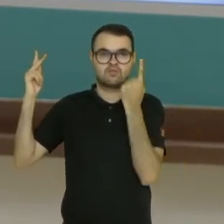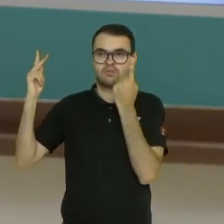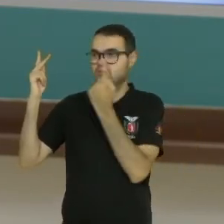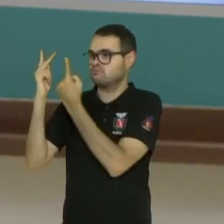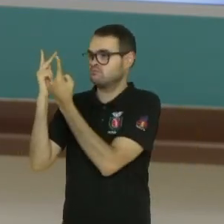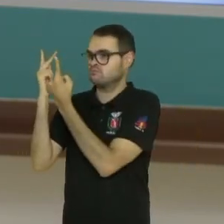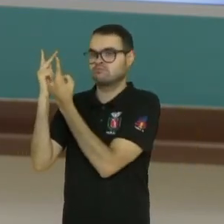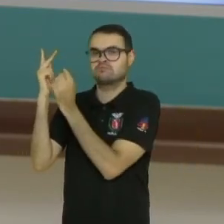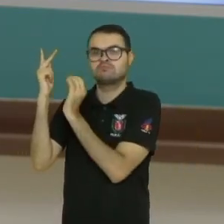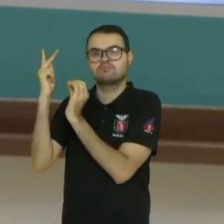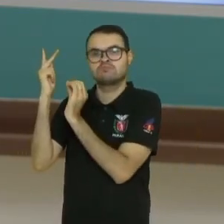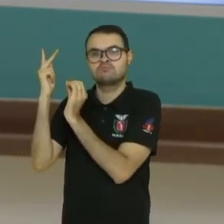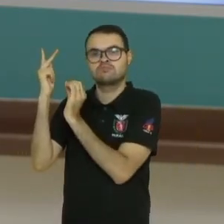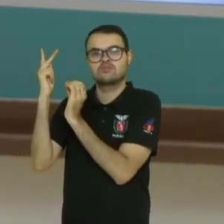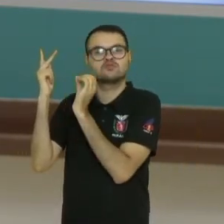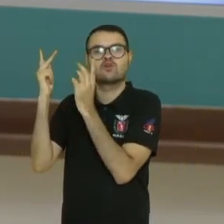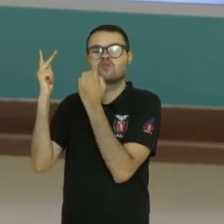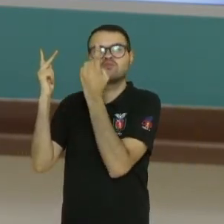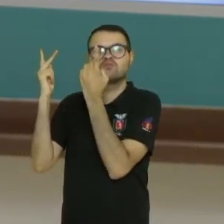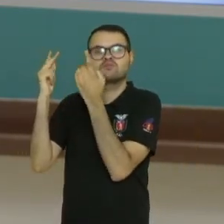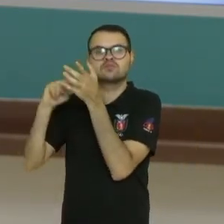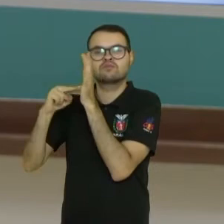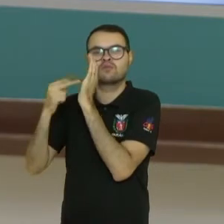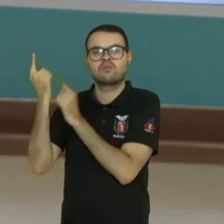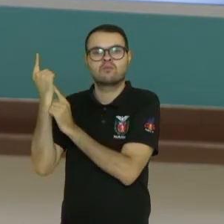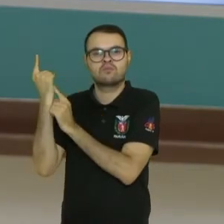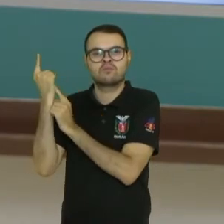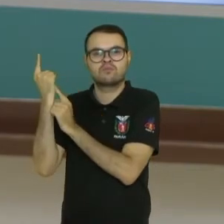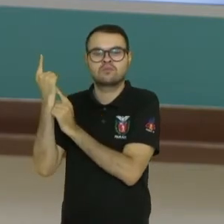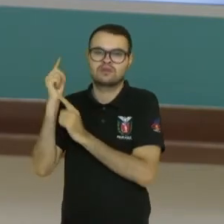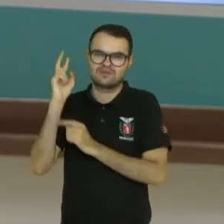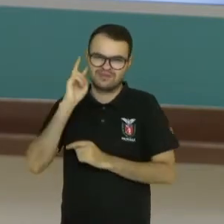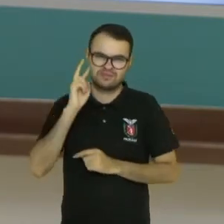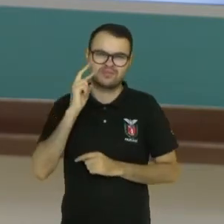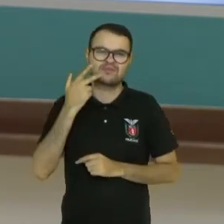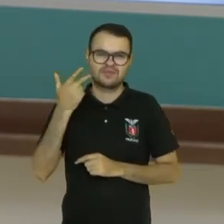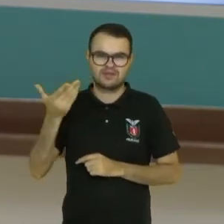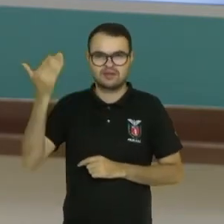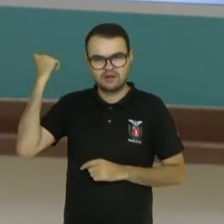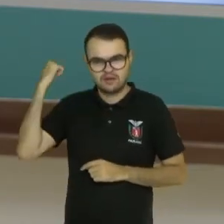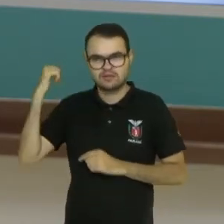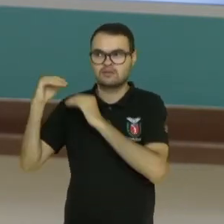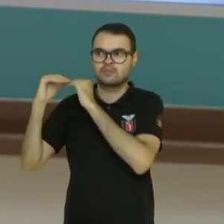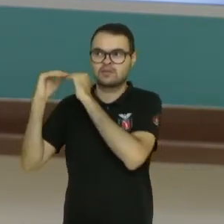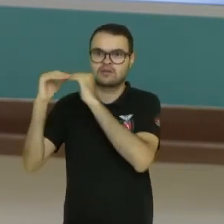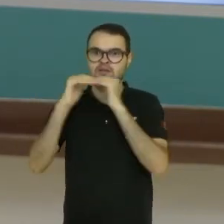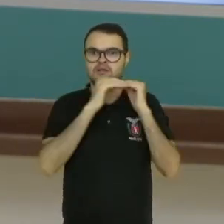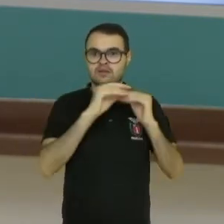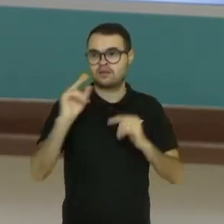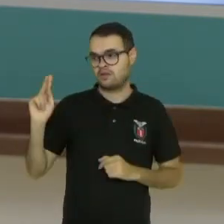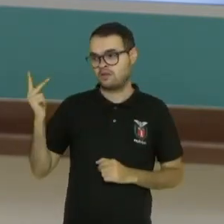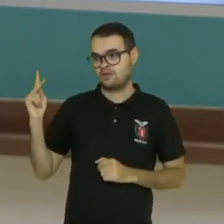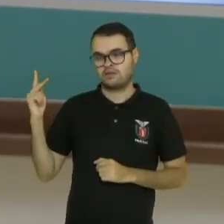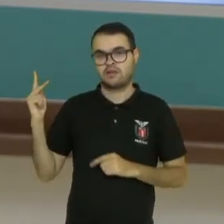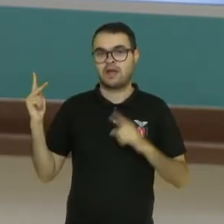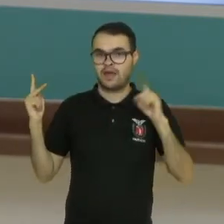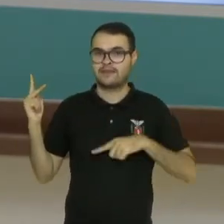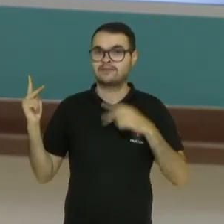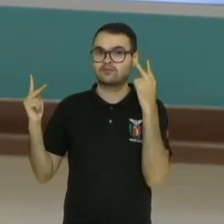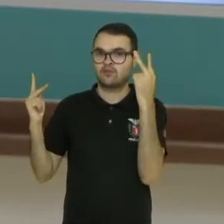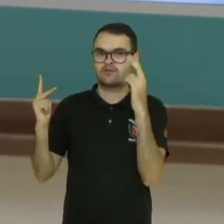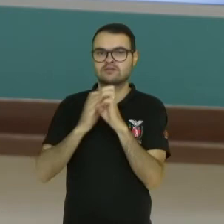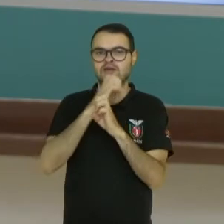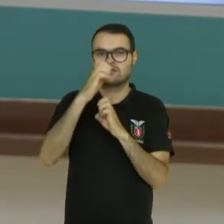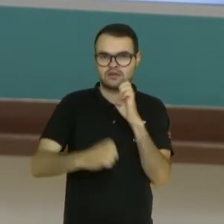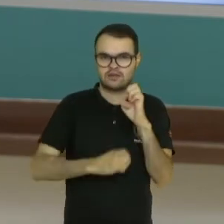do ladinho dele, que representa a sua camada de valência. E como a gente falou antes, a estabilidade para o hidrogênio vem com 2 elétrons lá,